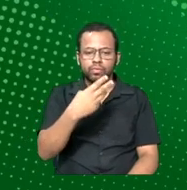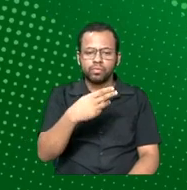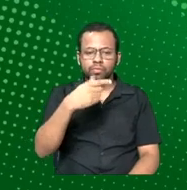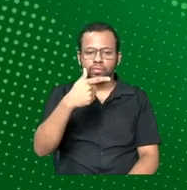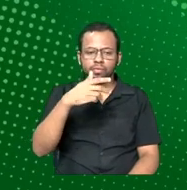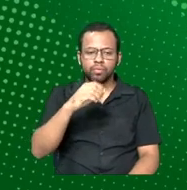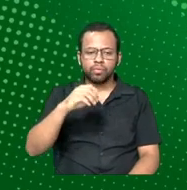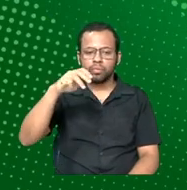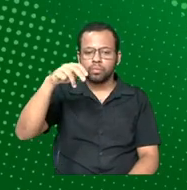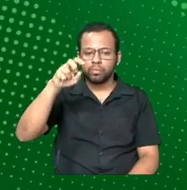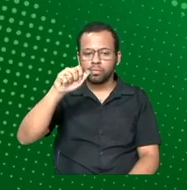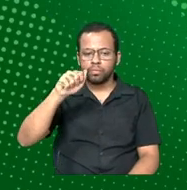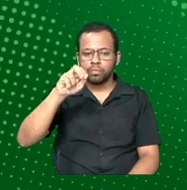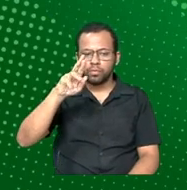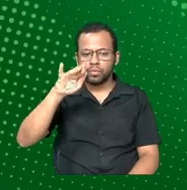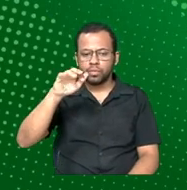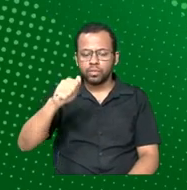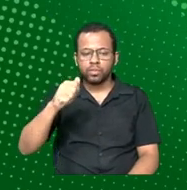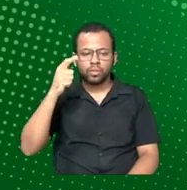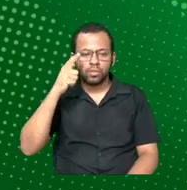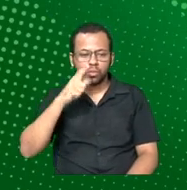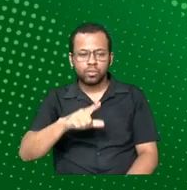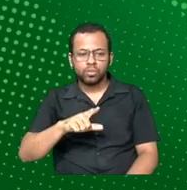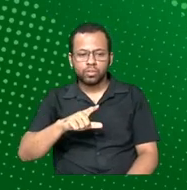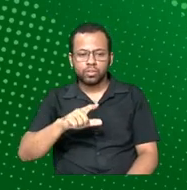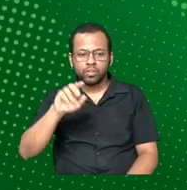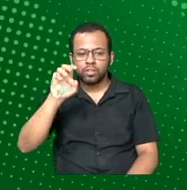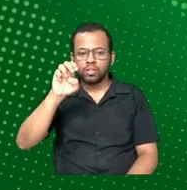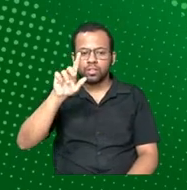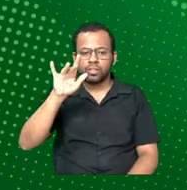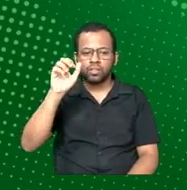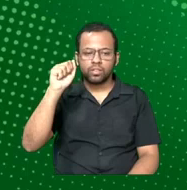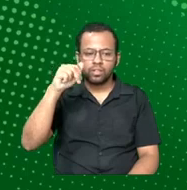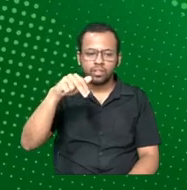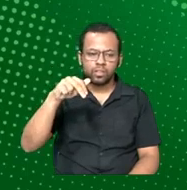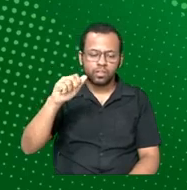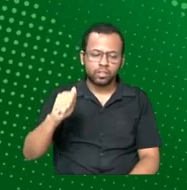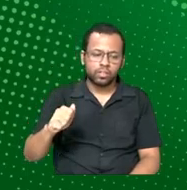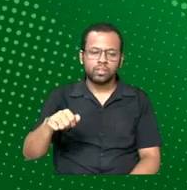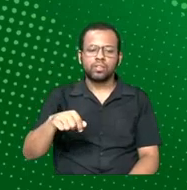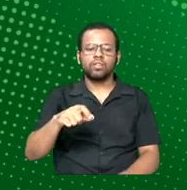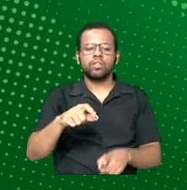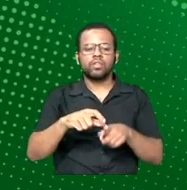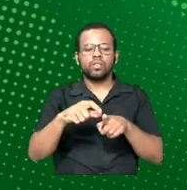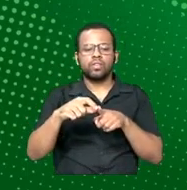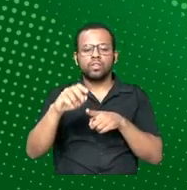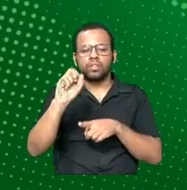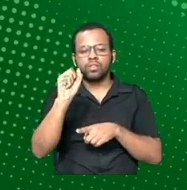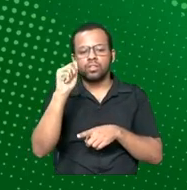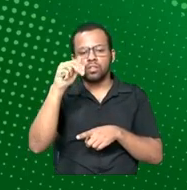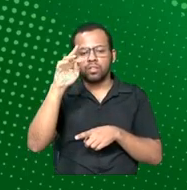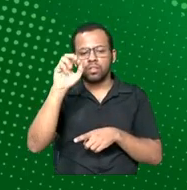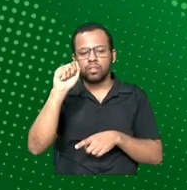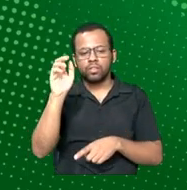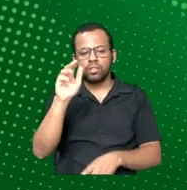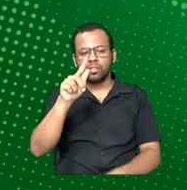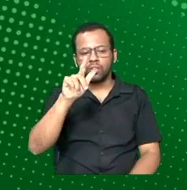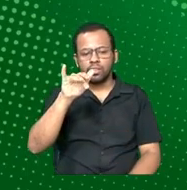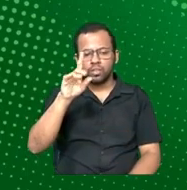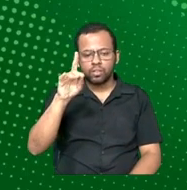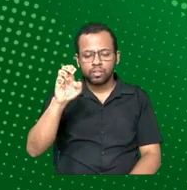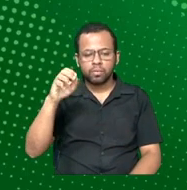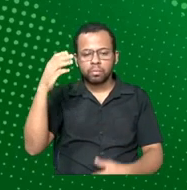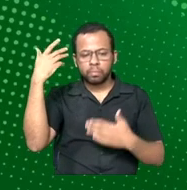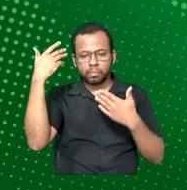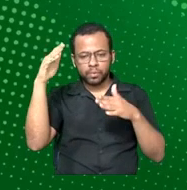é da Maria Luzia ela adquiriu com a Eliana na Santa Gleide Regional Bugio é moradora aqui mesmo de Aracaju Parabéns Maria